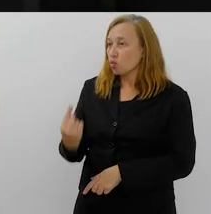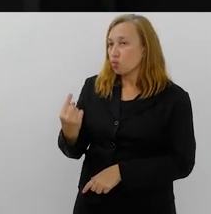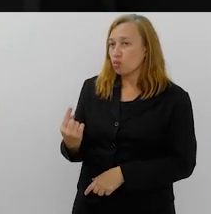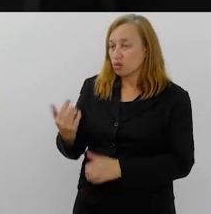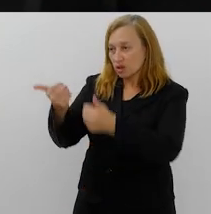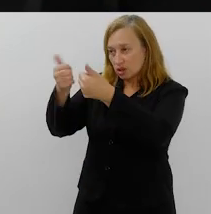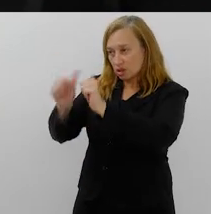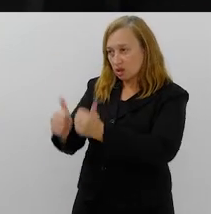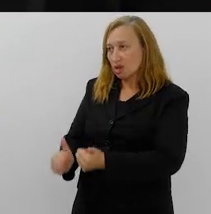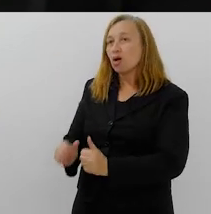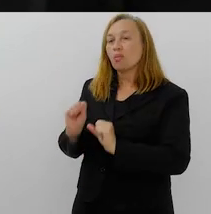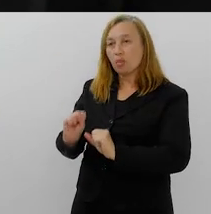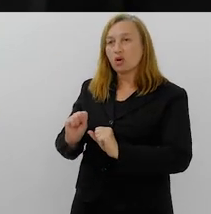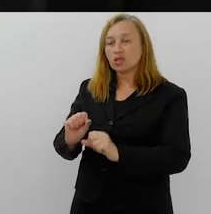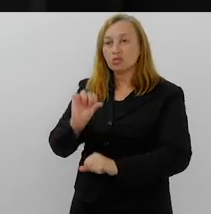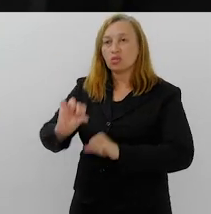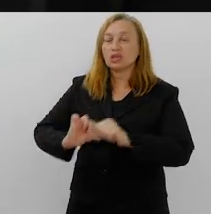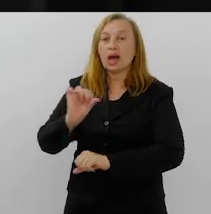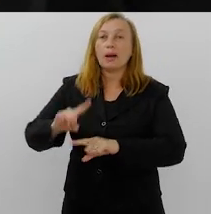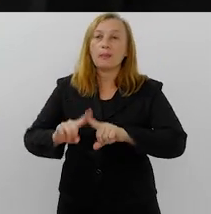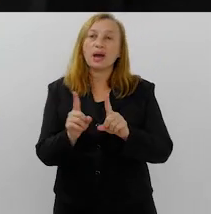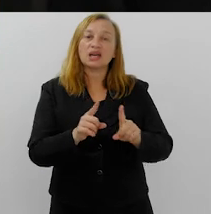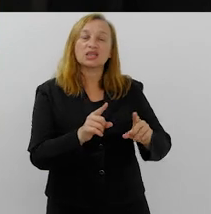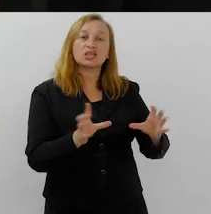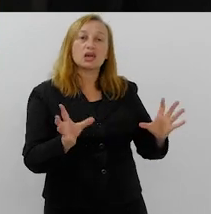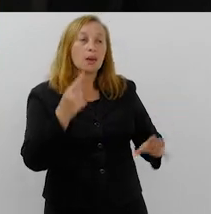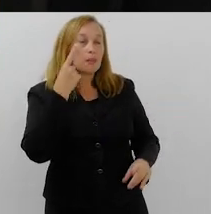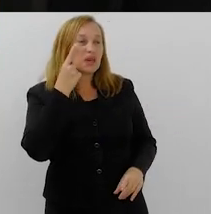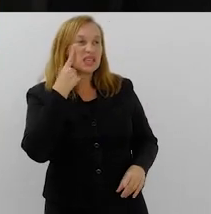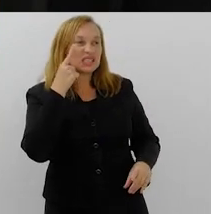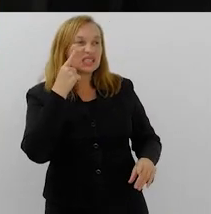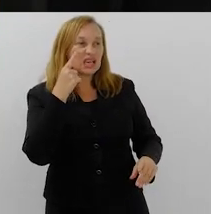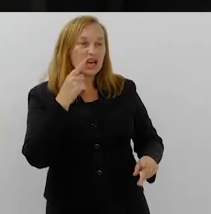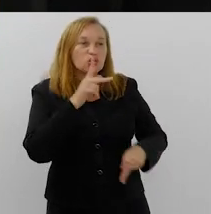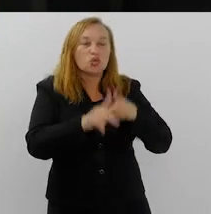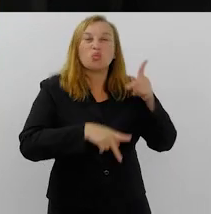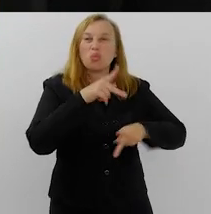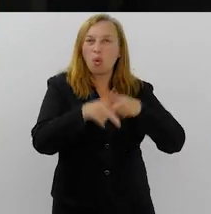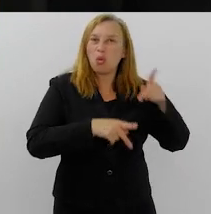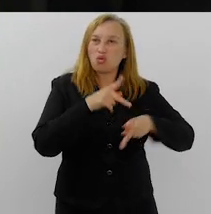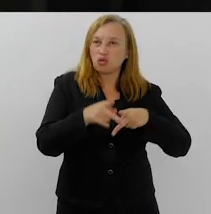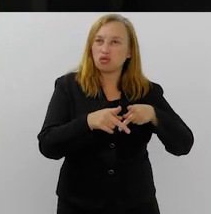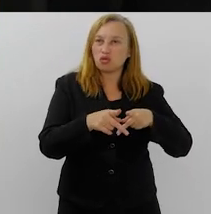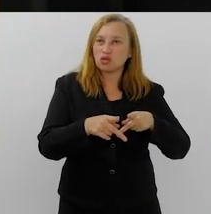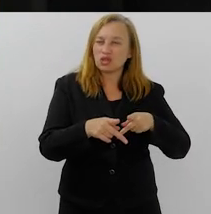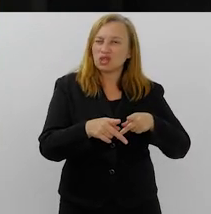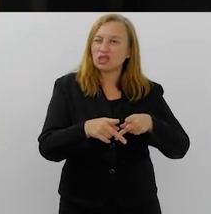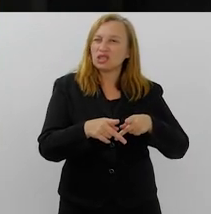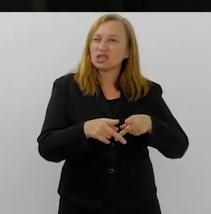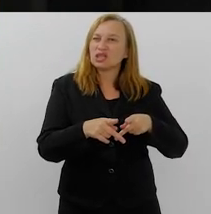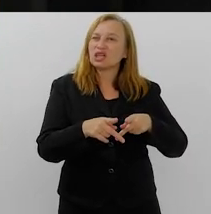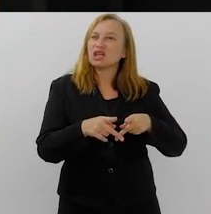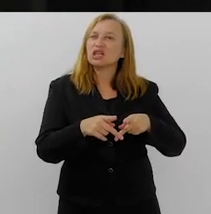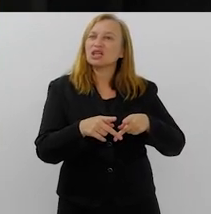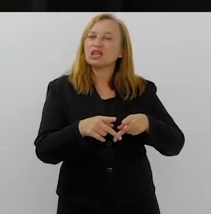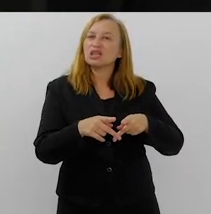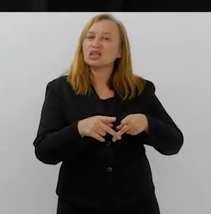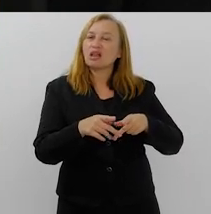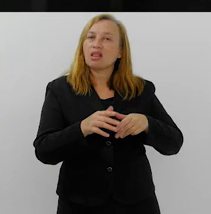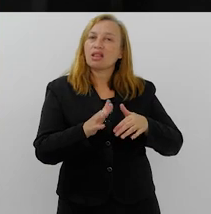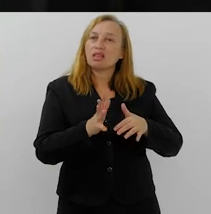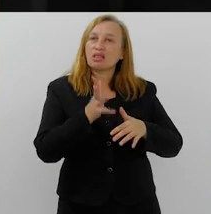indivíduo sim pode ter uma grande mudança desse ano pro ano que vem mas do ponto de vista populacional essas mudanças de incidências